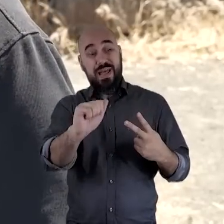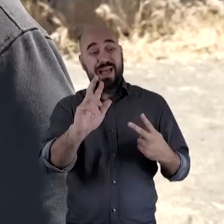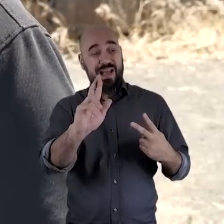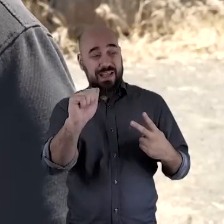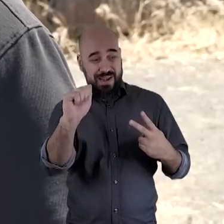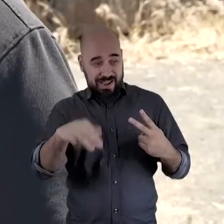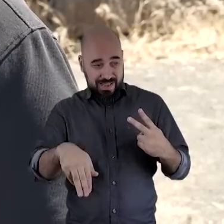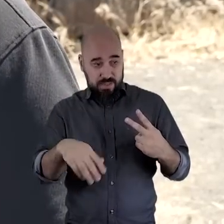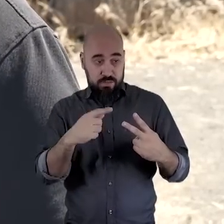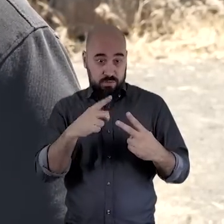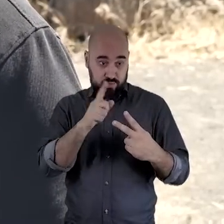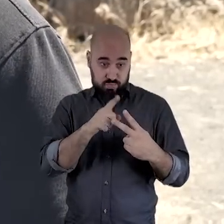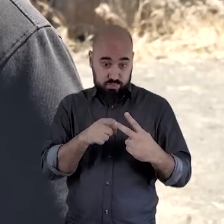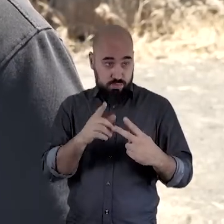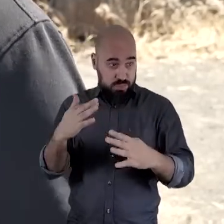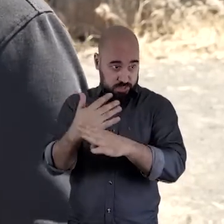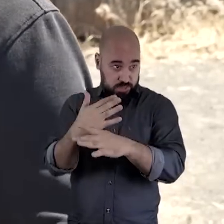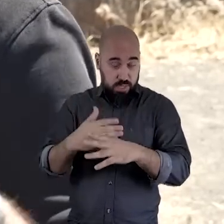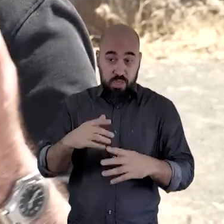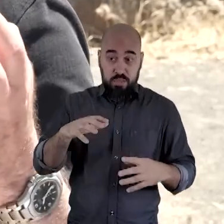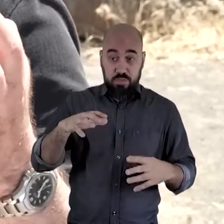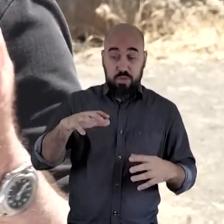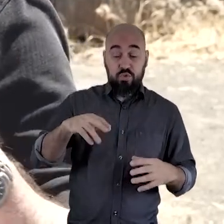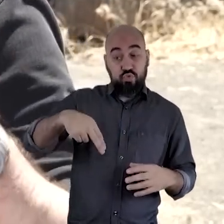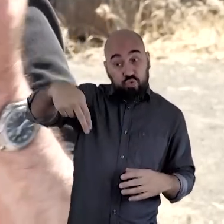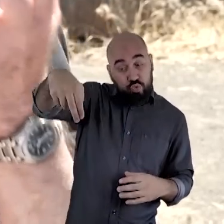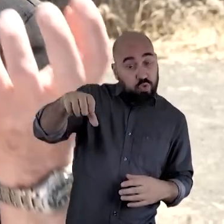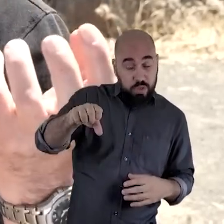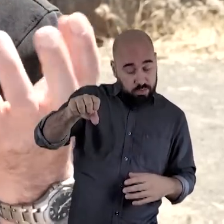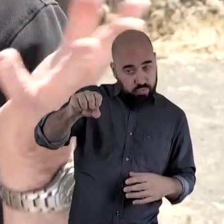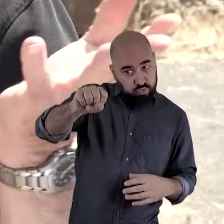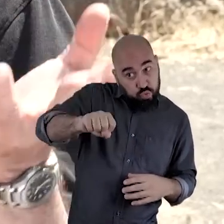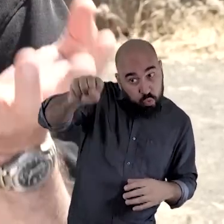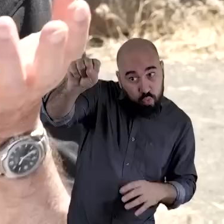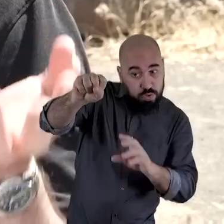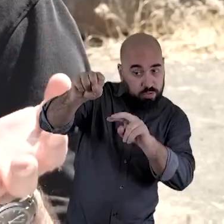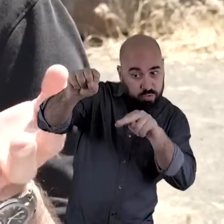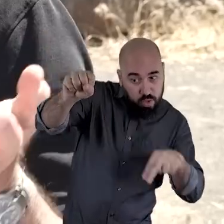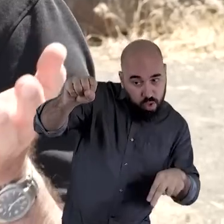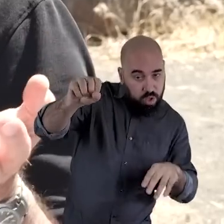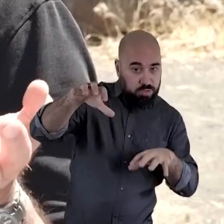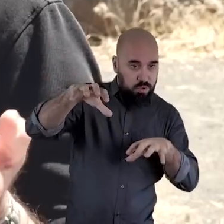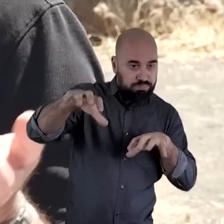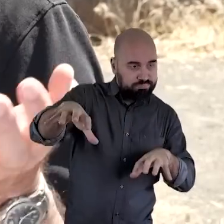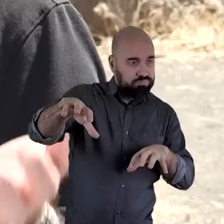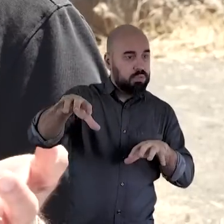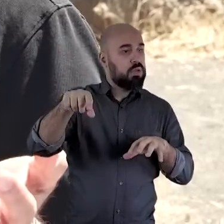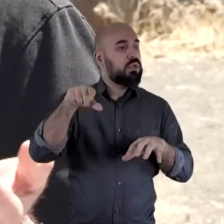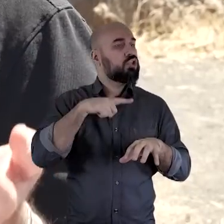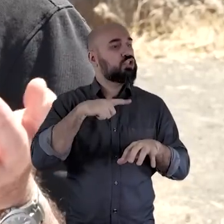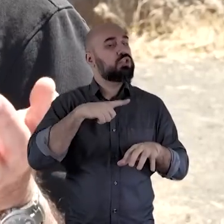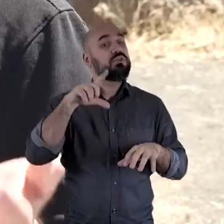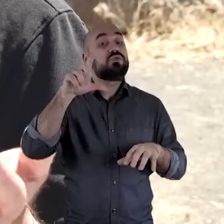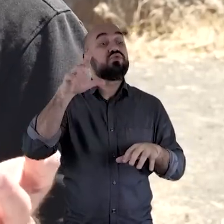Harã, no norte da Mesopotâmia. Então tínhamos 2 centros de adoradores da